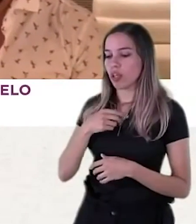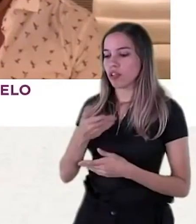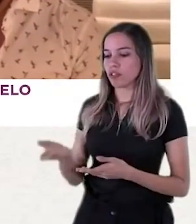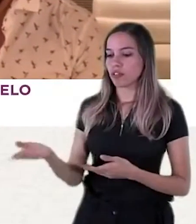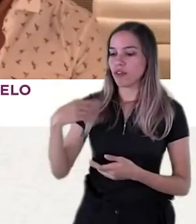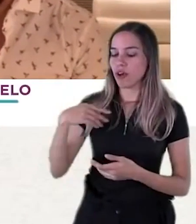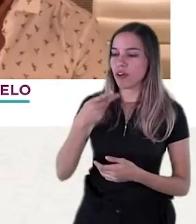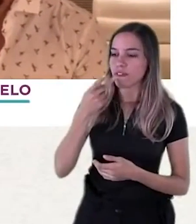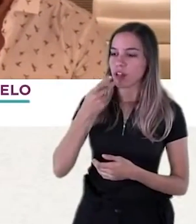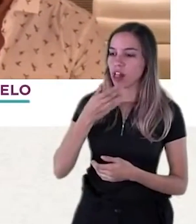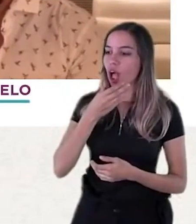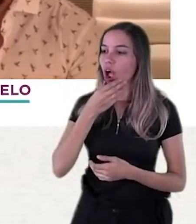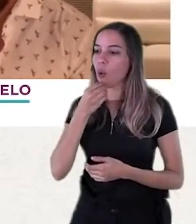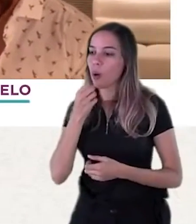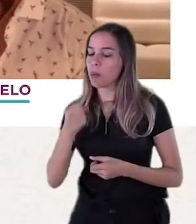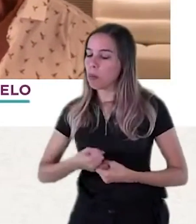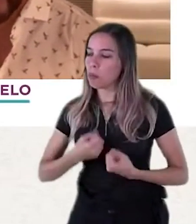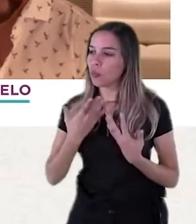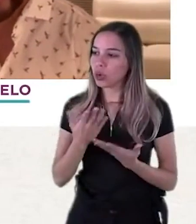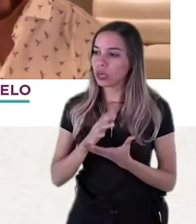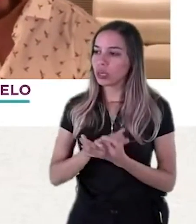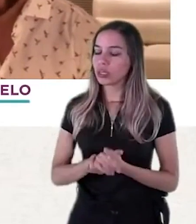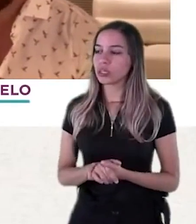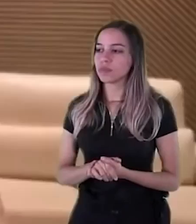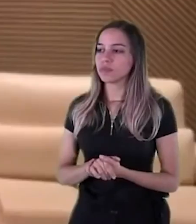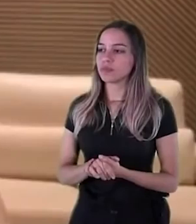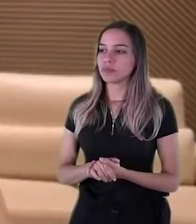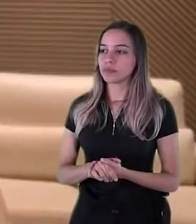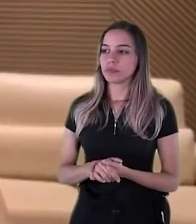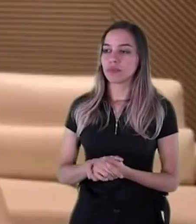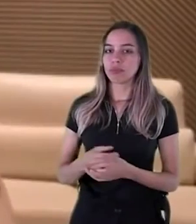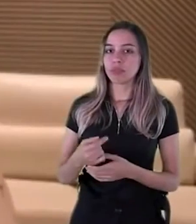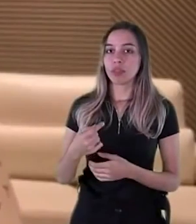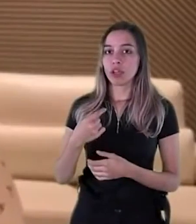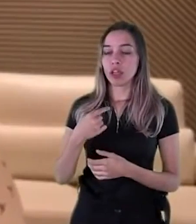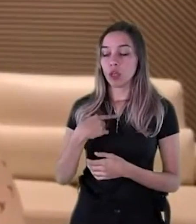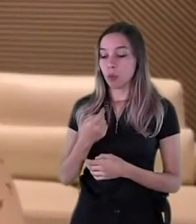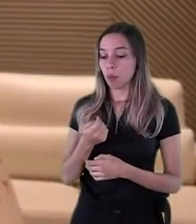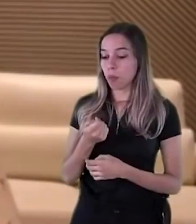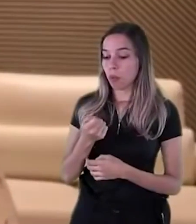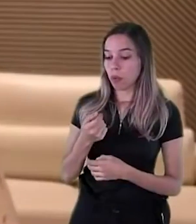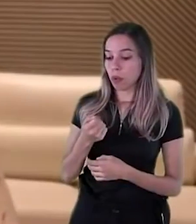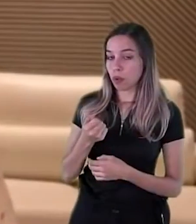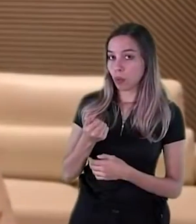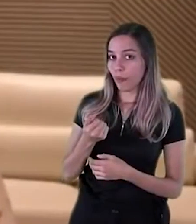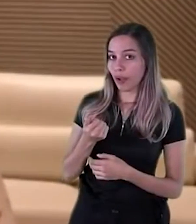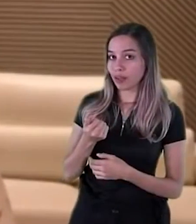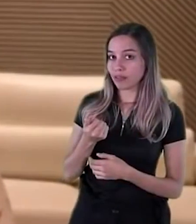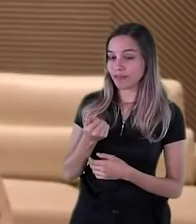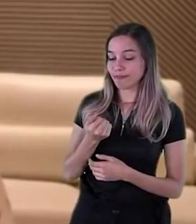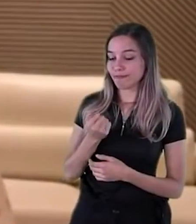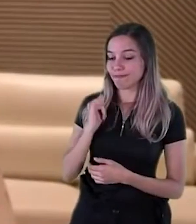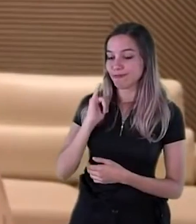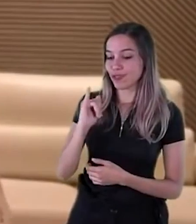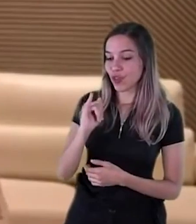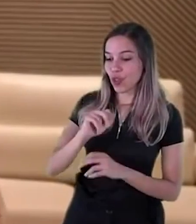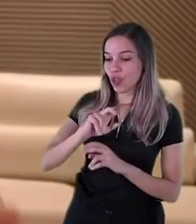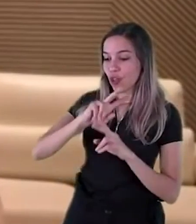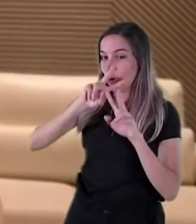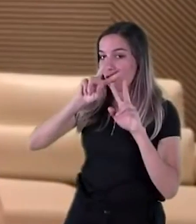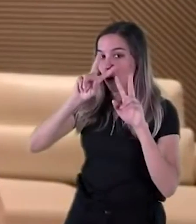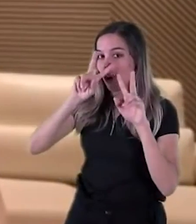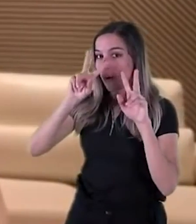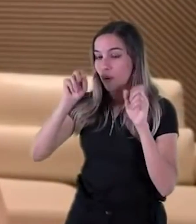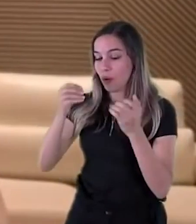em um determinado momento, na feitura do livro, eu quase citei o poema José. Eu coloquei